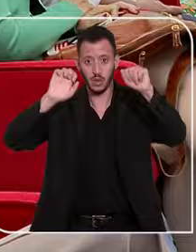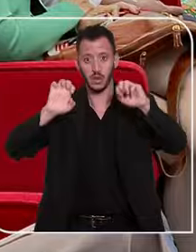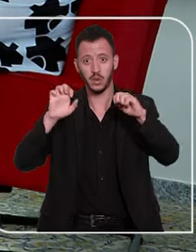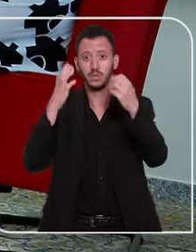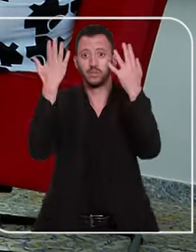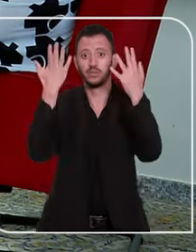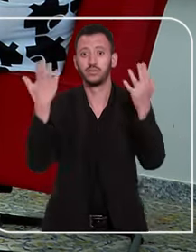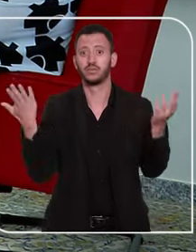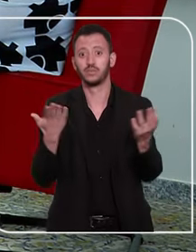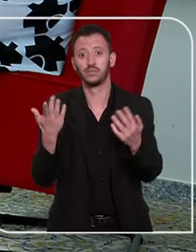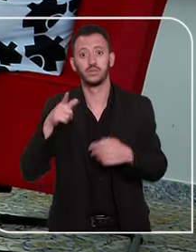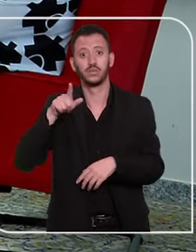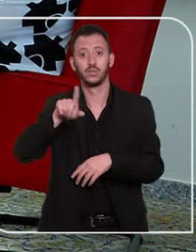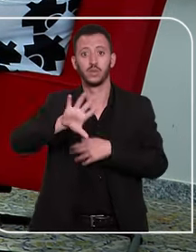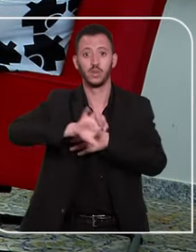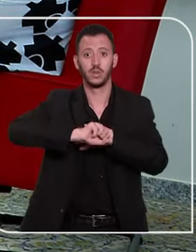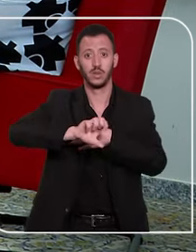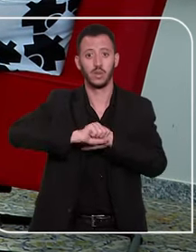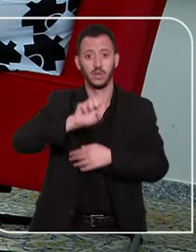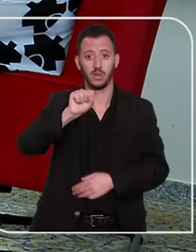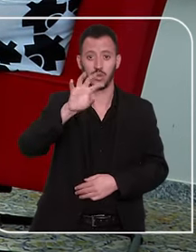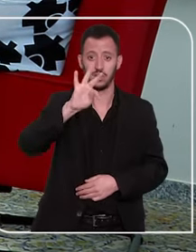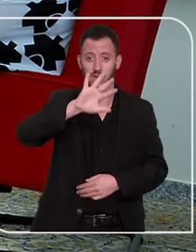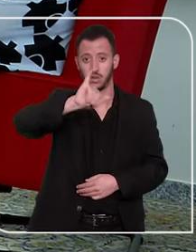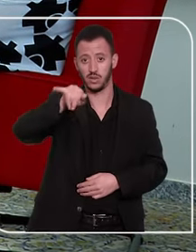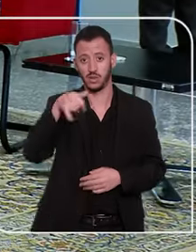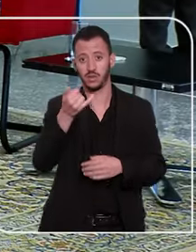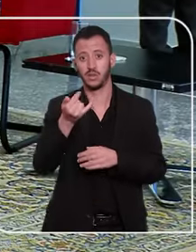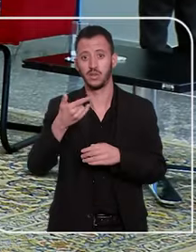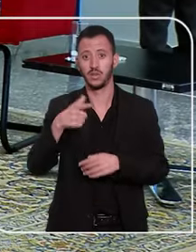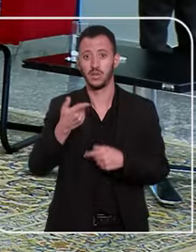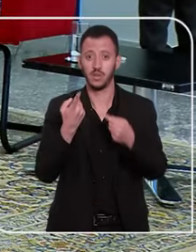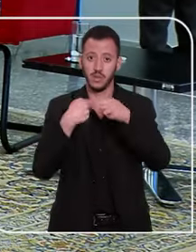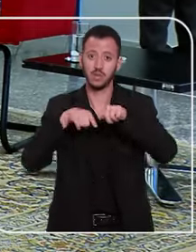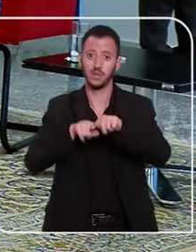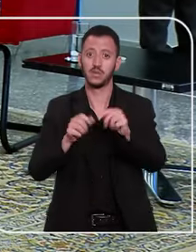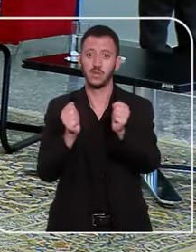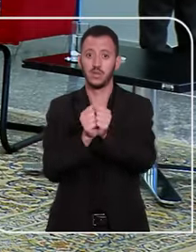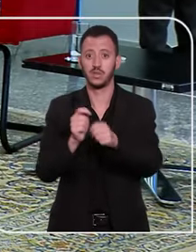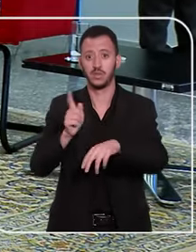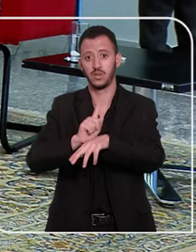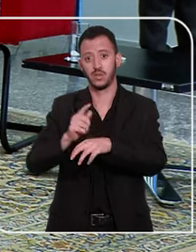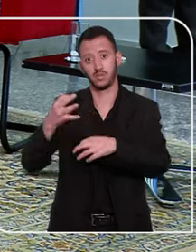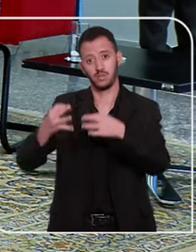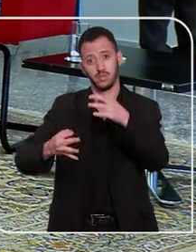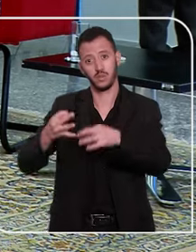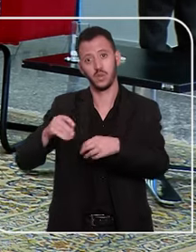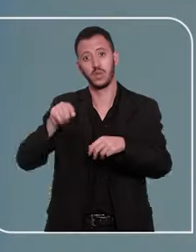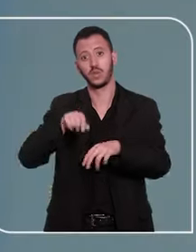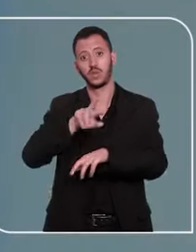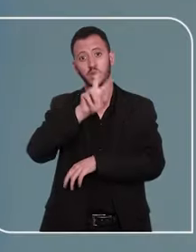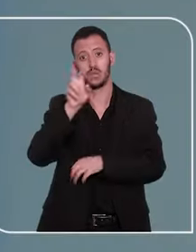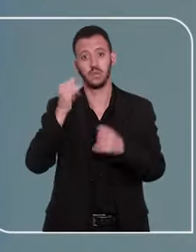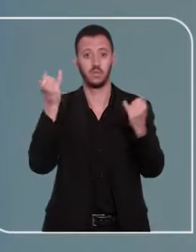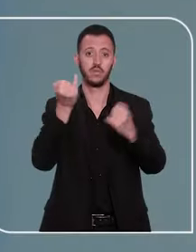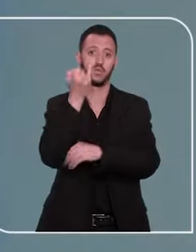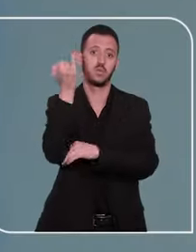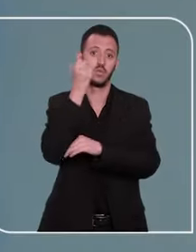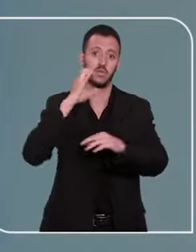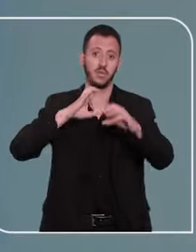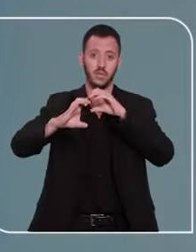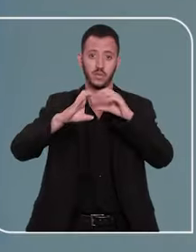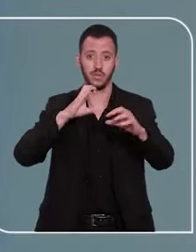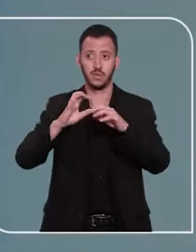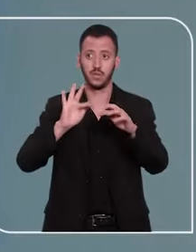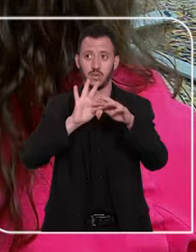tribunal o evento foi uma iniciativa da idoria do STJ em parceria com o centro de formação e gestão judiciária para ressaltar a